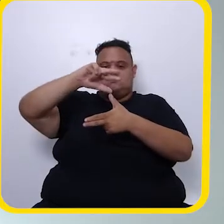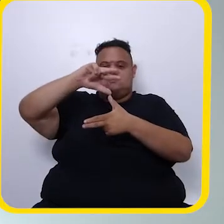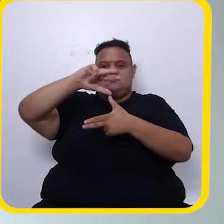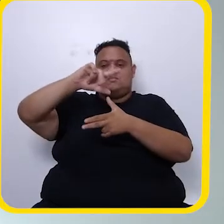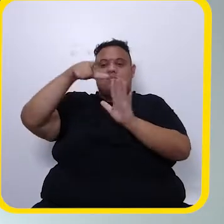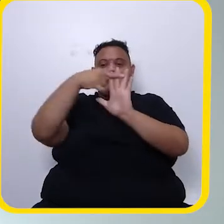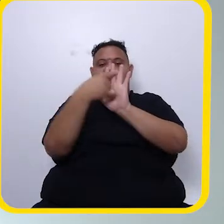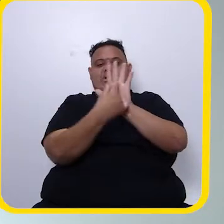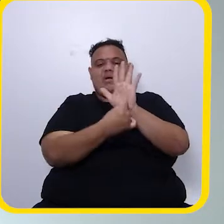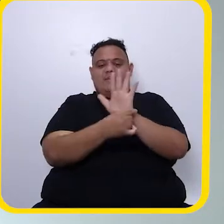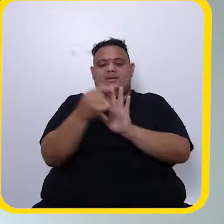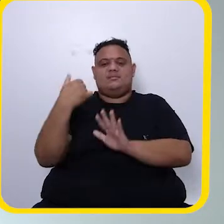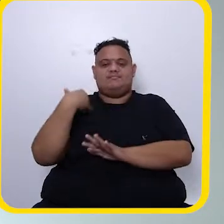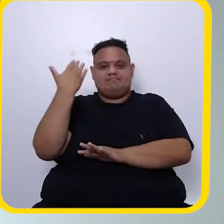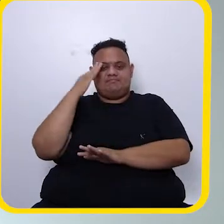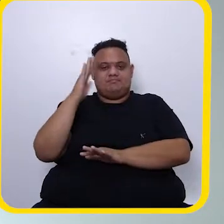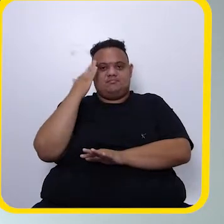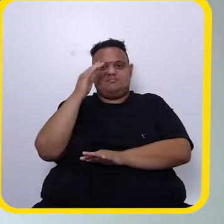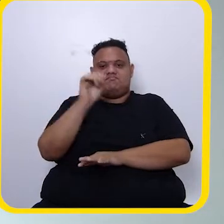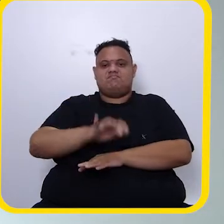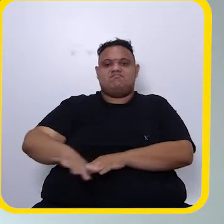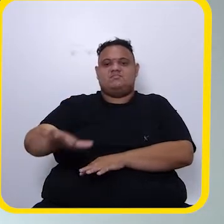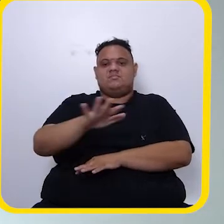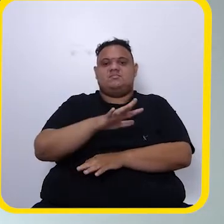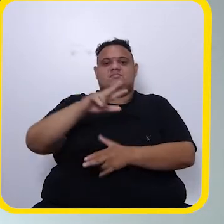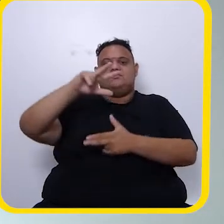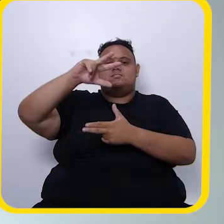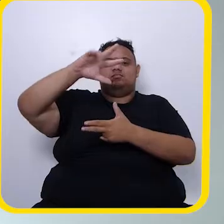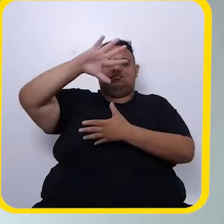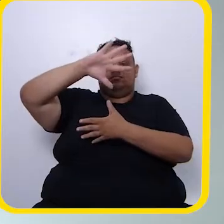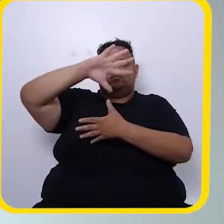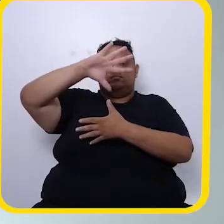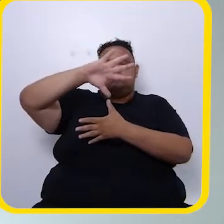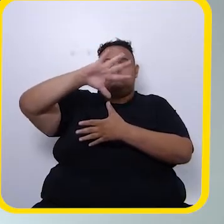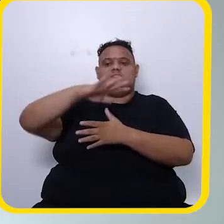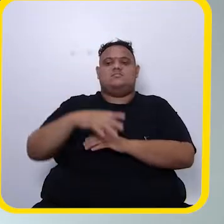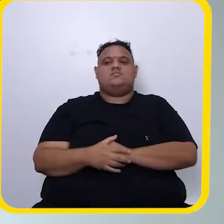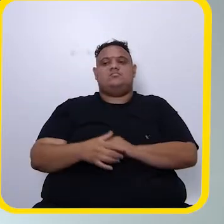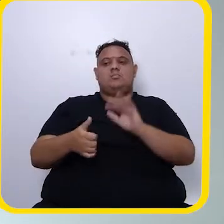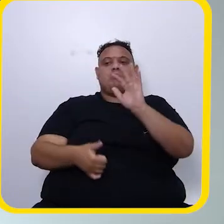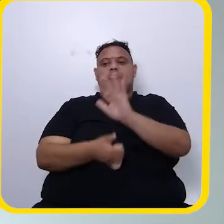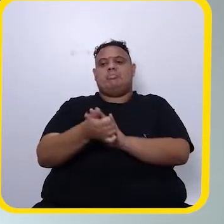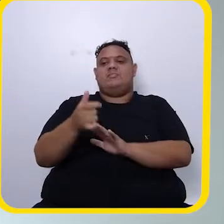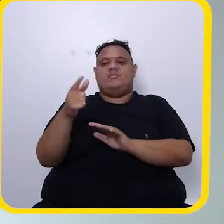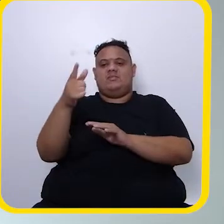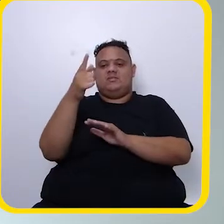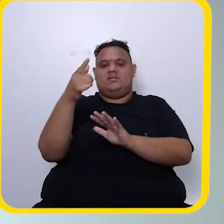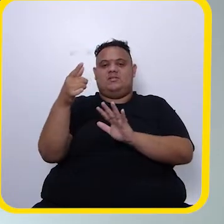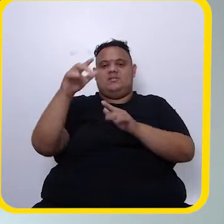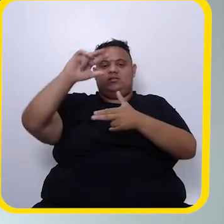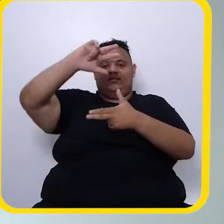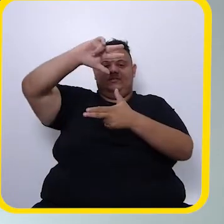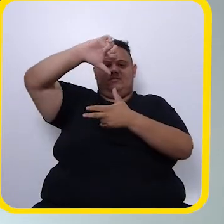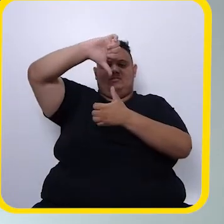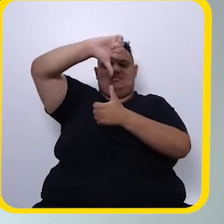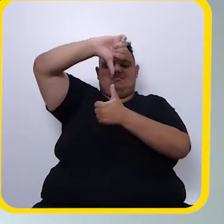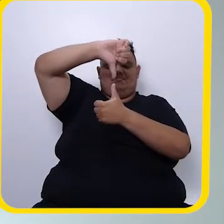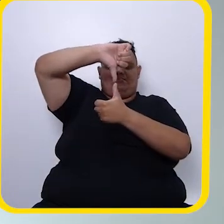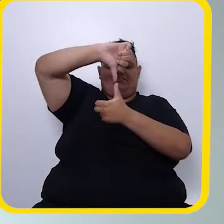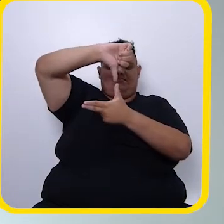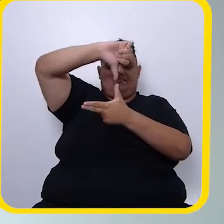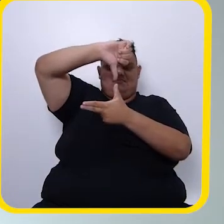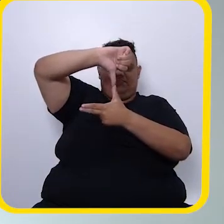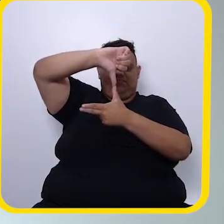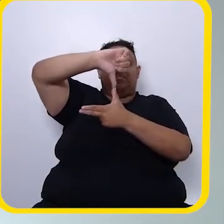para a gente entender as regionalizações da América. Então, o nosso primeiro mapa divide o que? A América em América